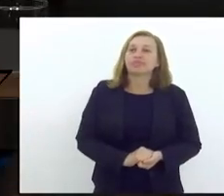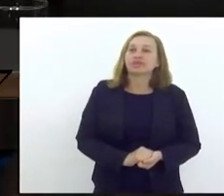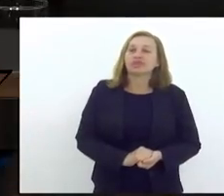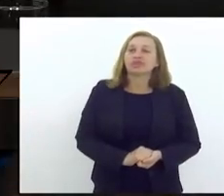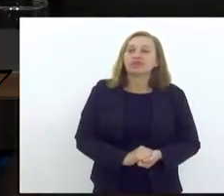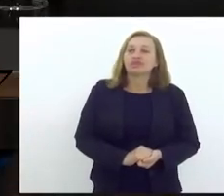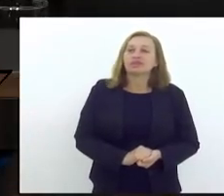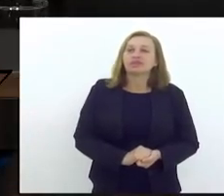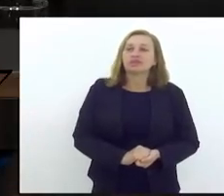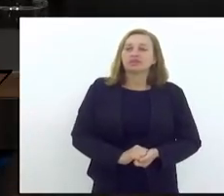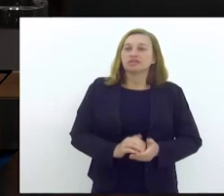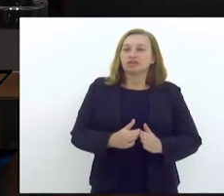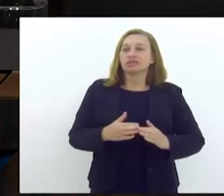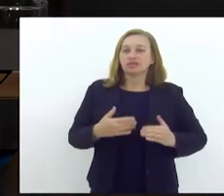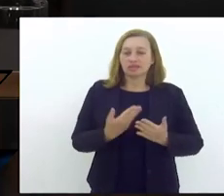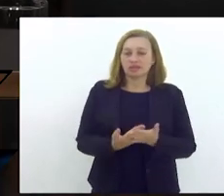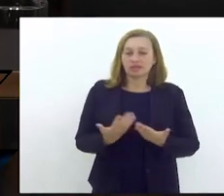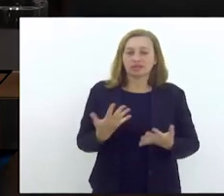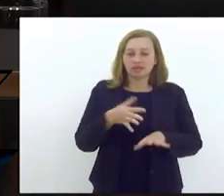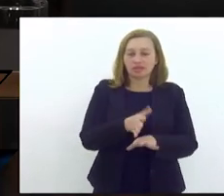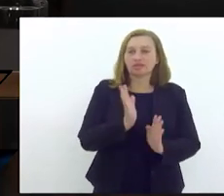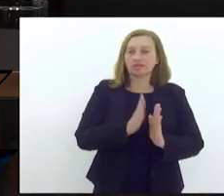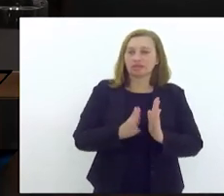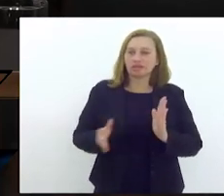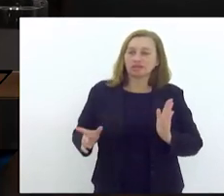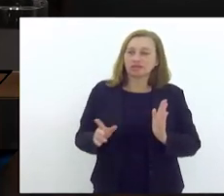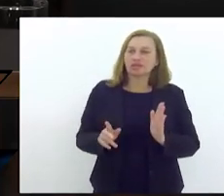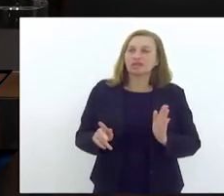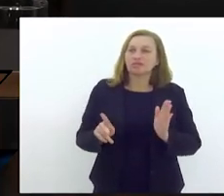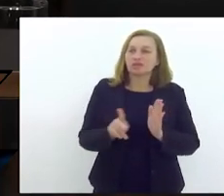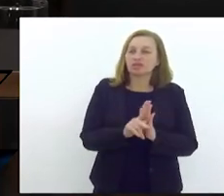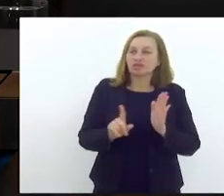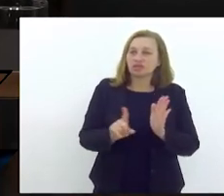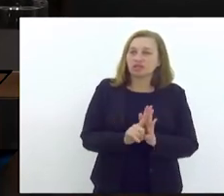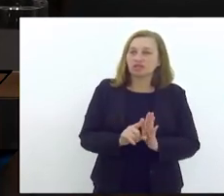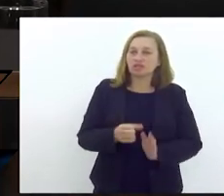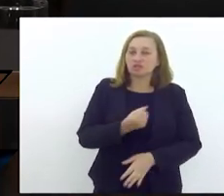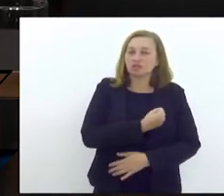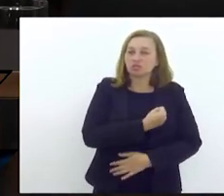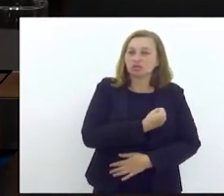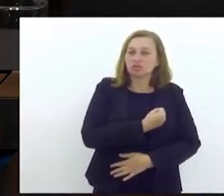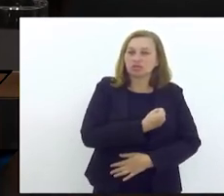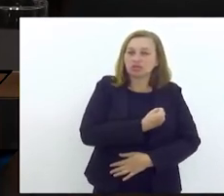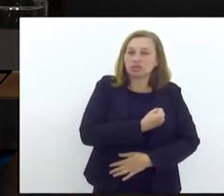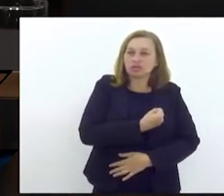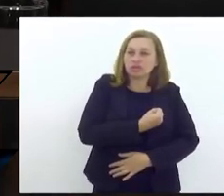a sobremesa requerimento de inclusão na hora do dia do projeto de lei número